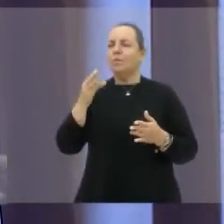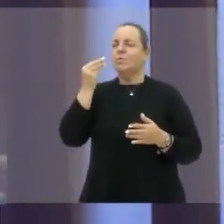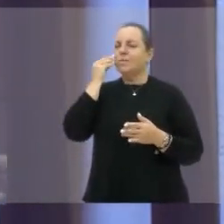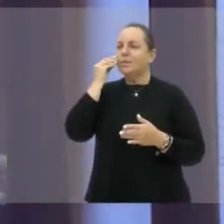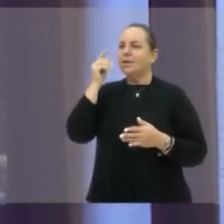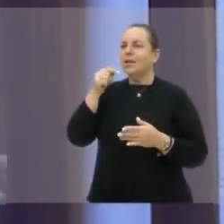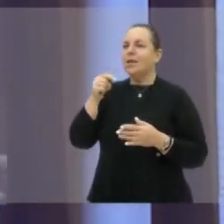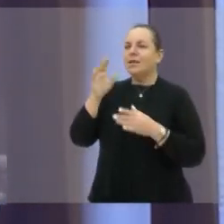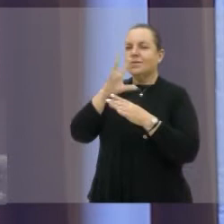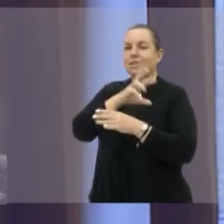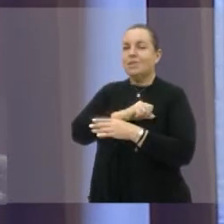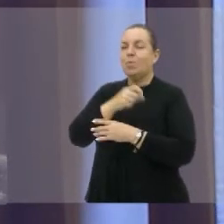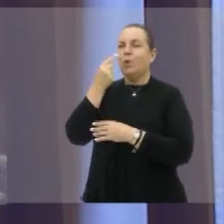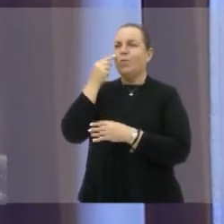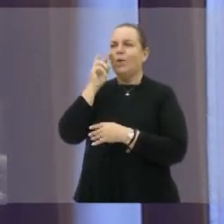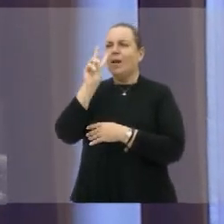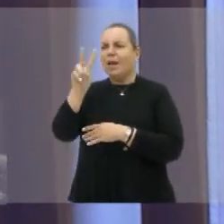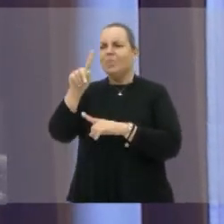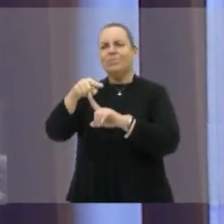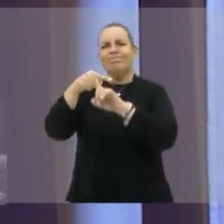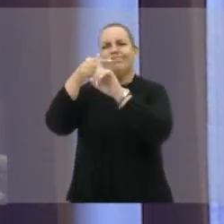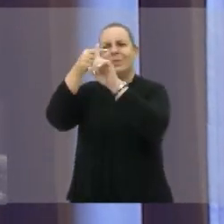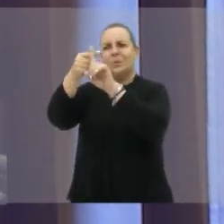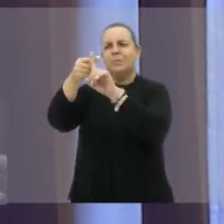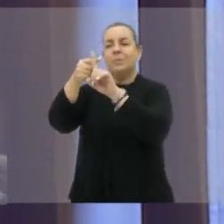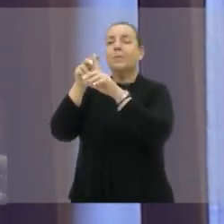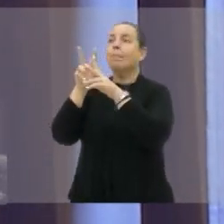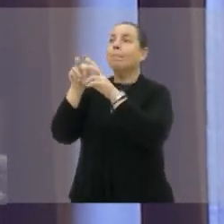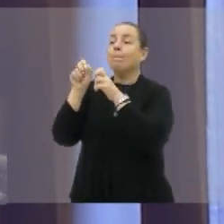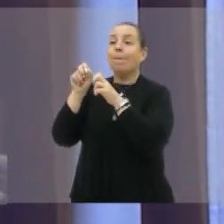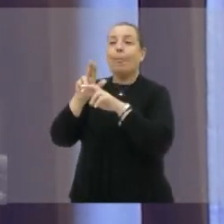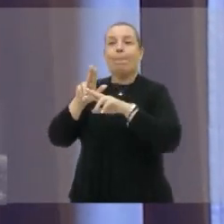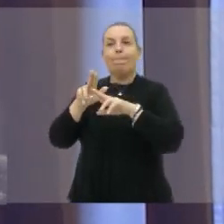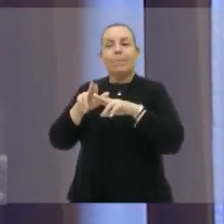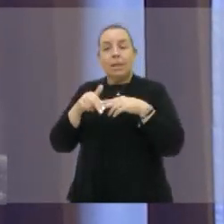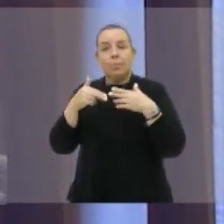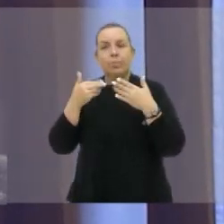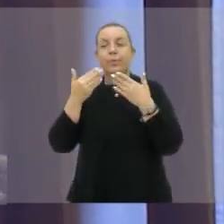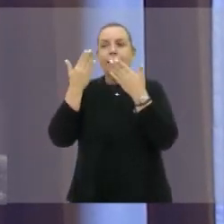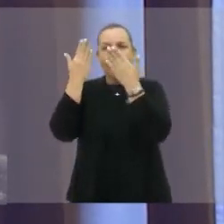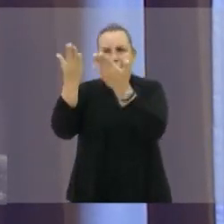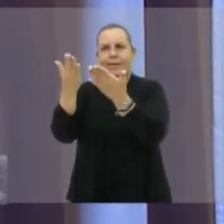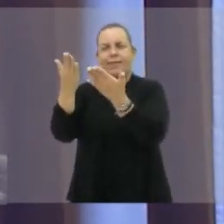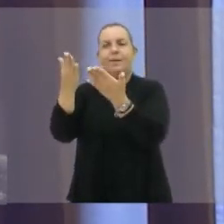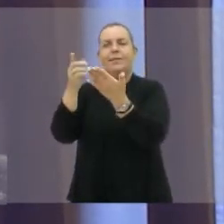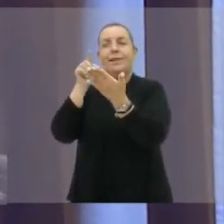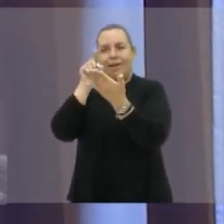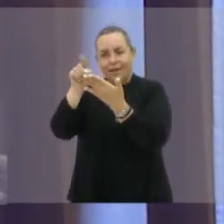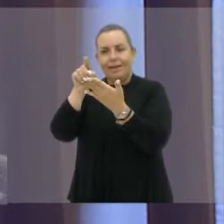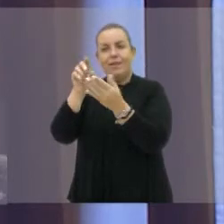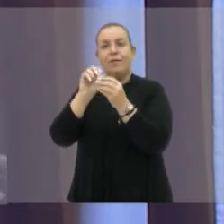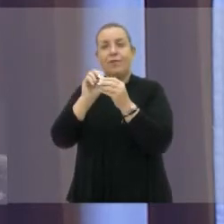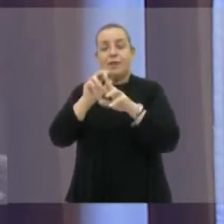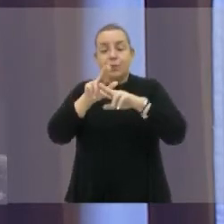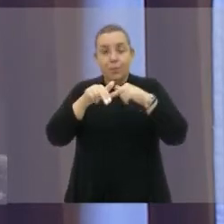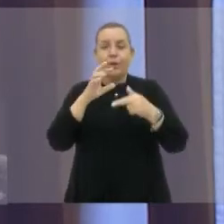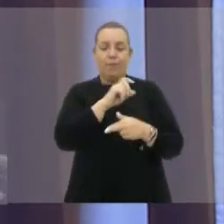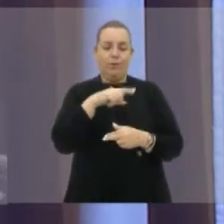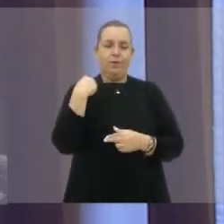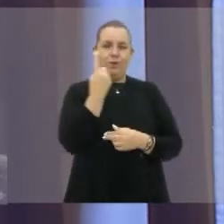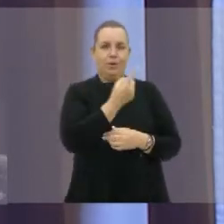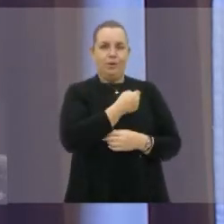a cruz, perceber que foi por ti. Eu queria que você agora dissesse no seu coração, ou mesmo em alta